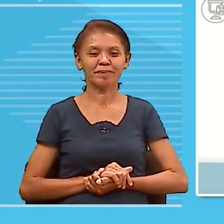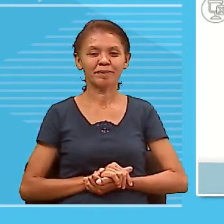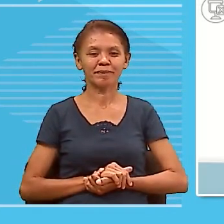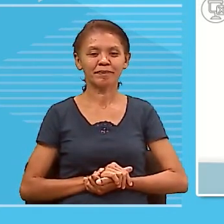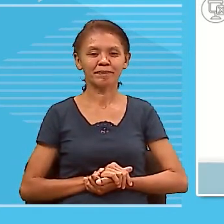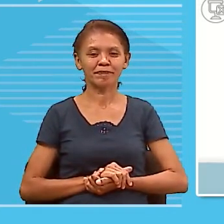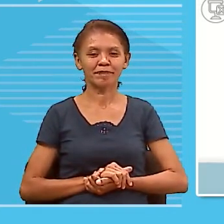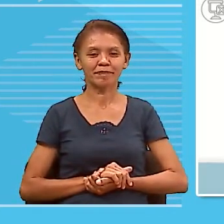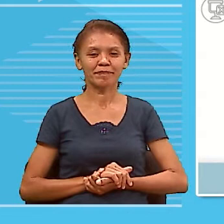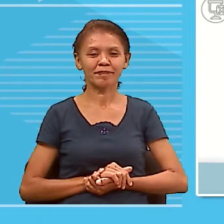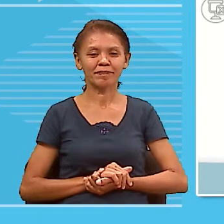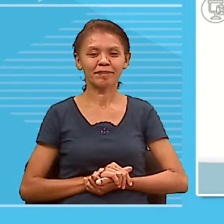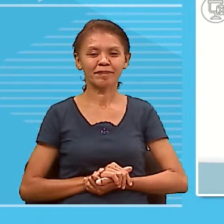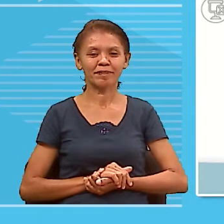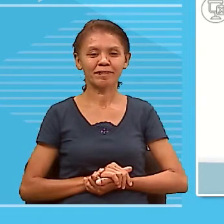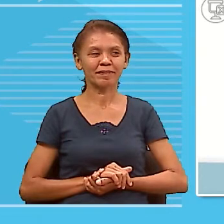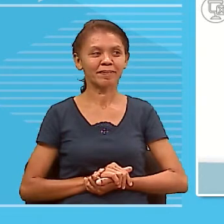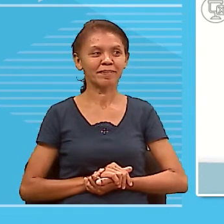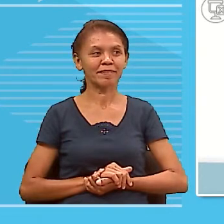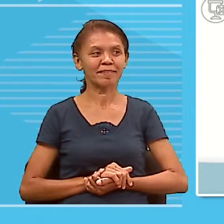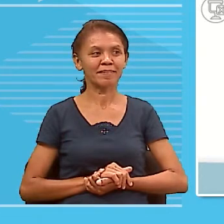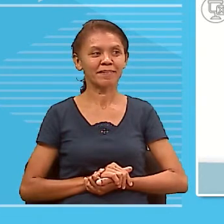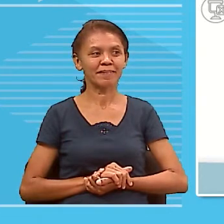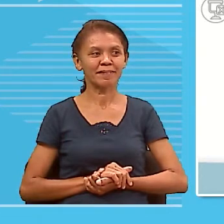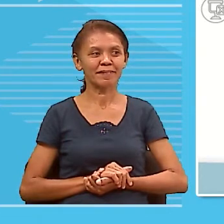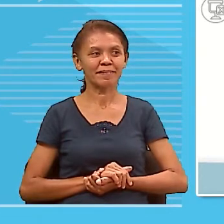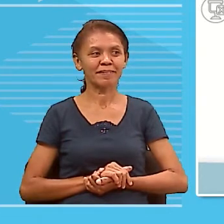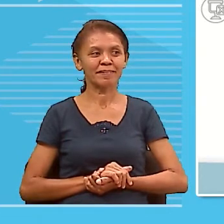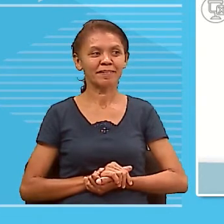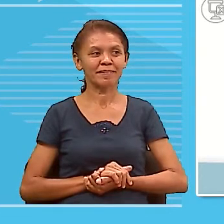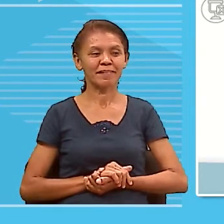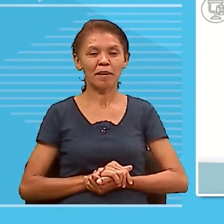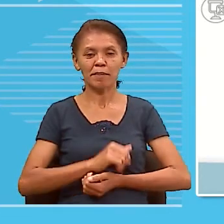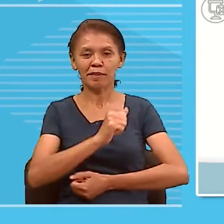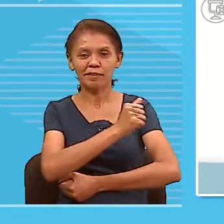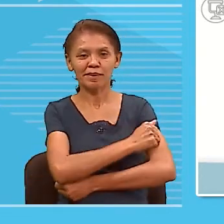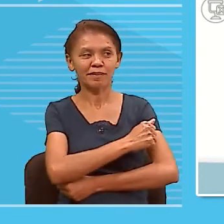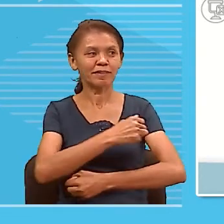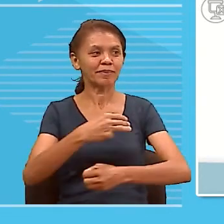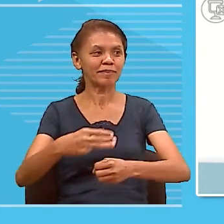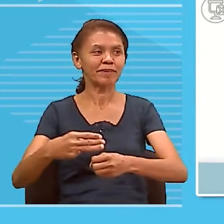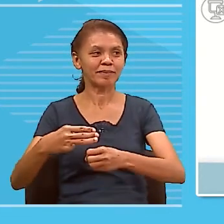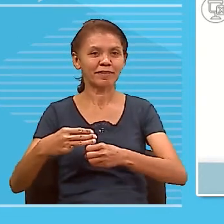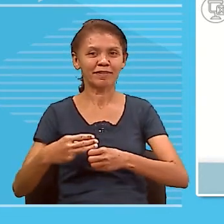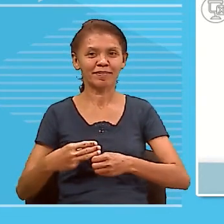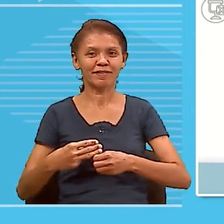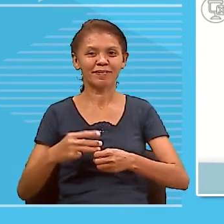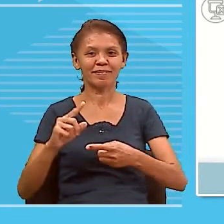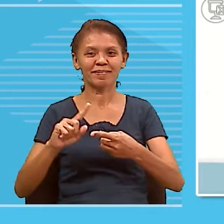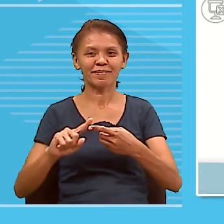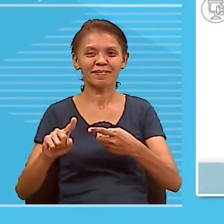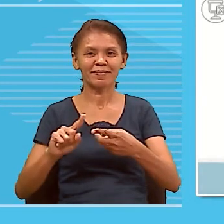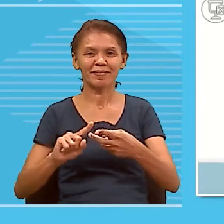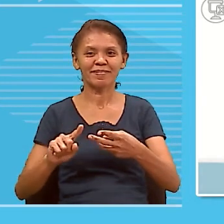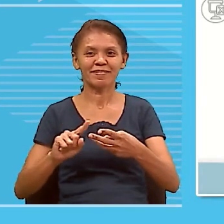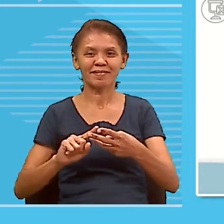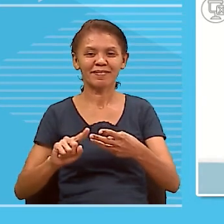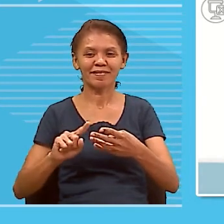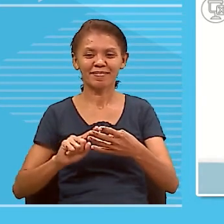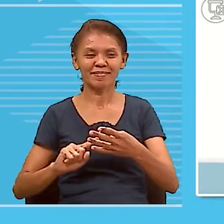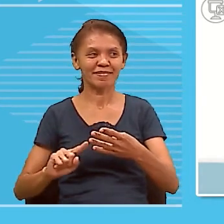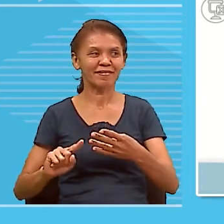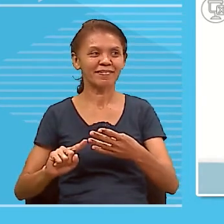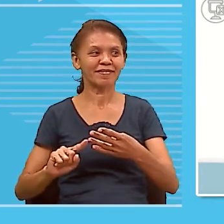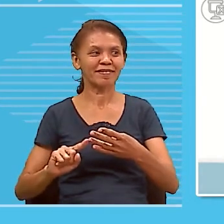OK eu dou um bolo para a galera de Baixa Grande do Ribeiro Eliseu Martins Oeiras